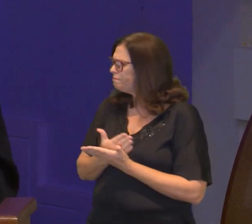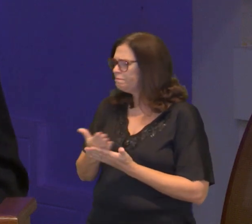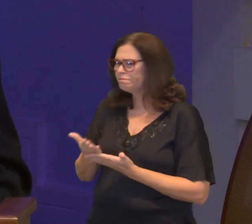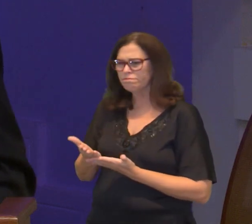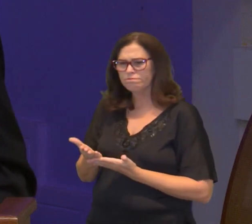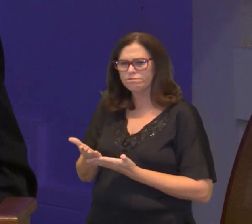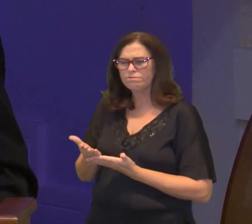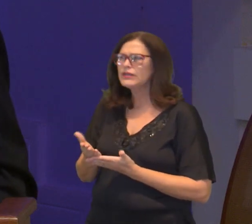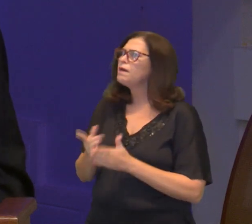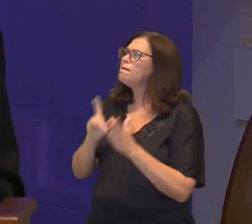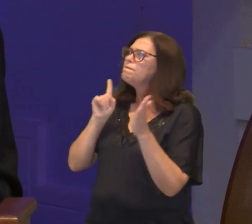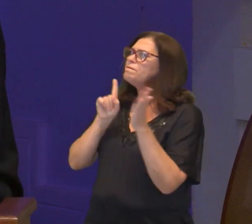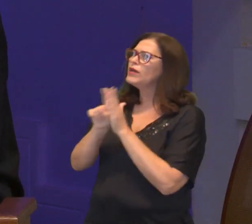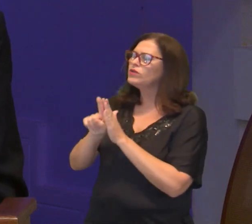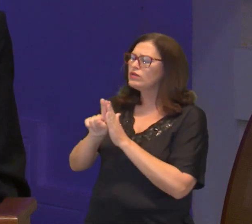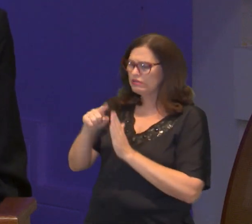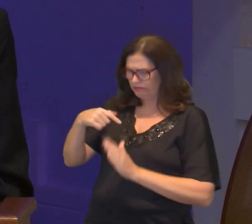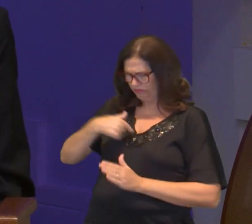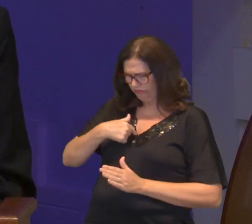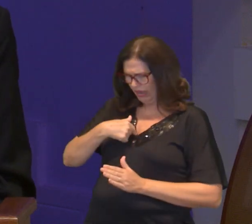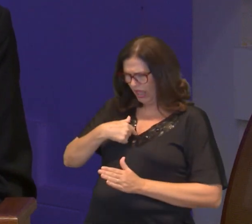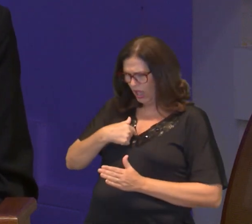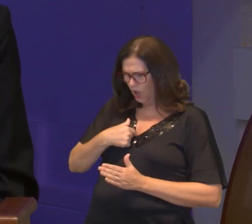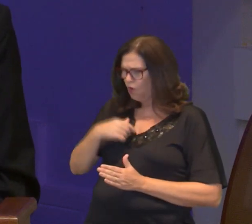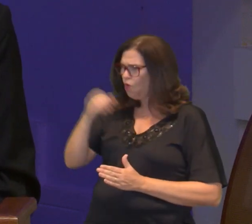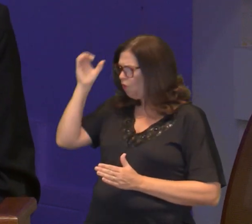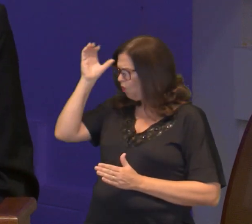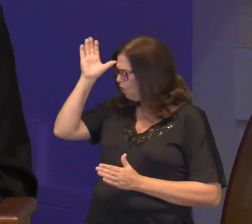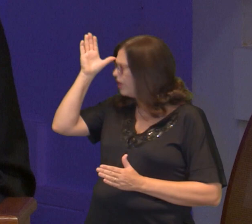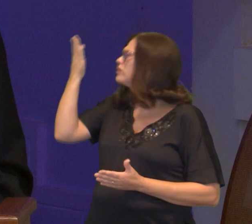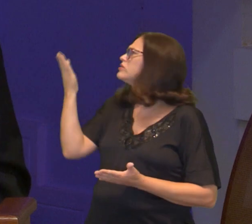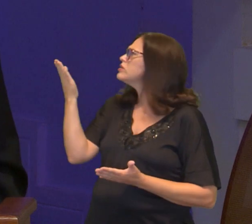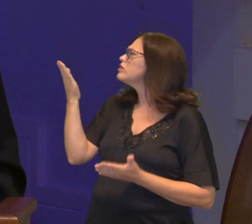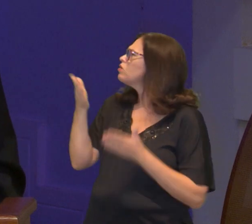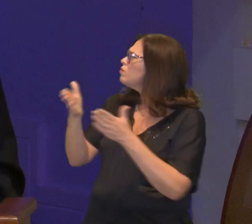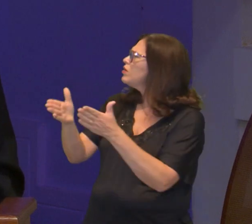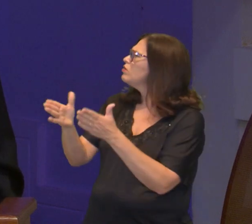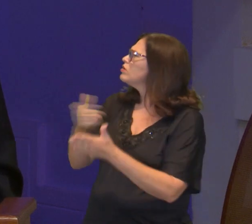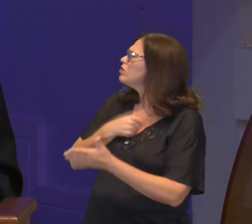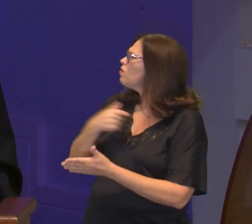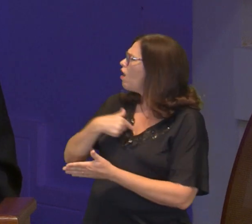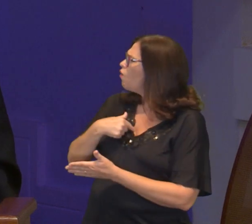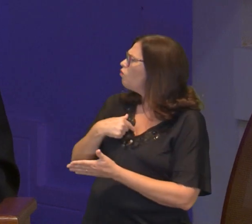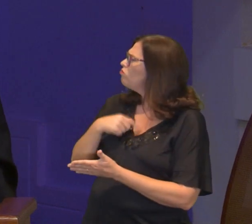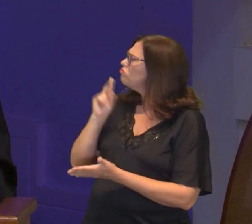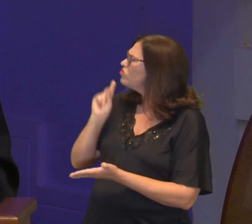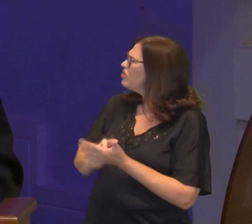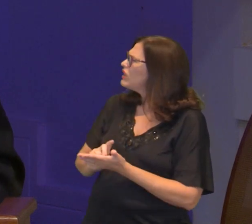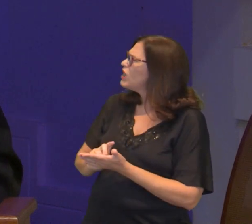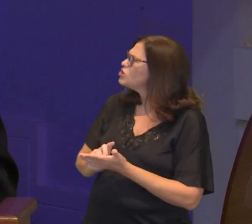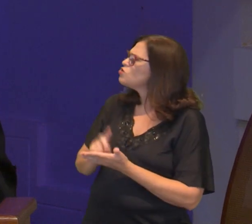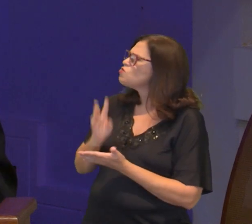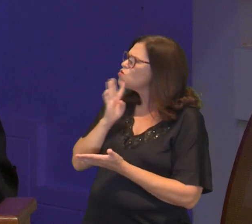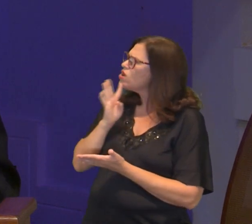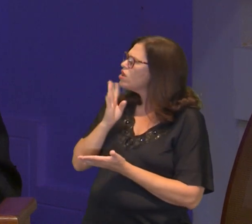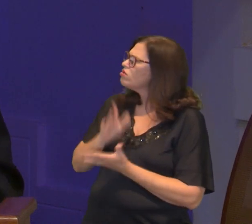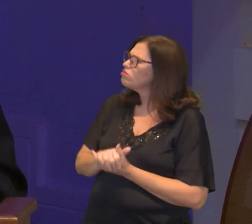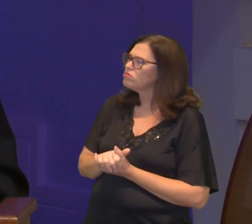a questionar se ele mesmo conhecia o caminho da salvação. Viajando de